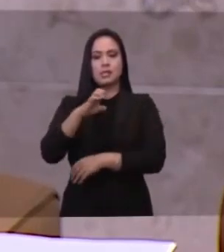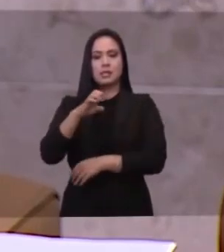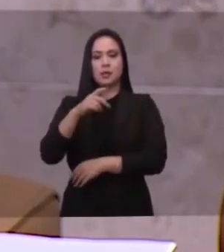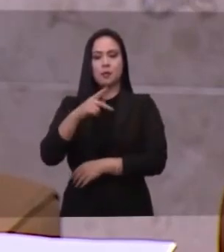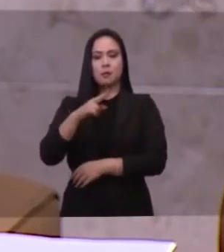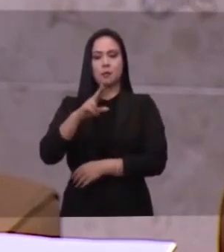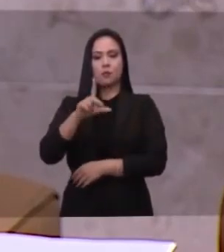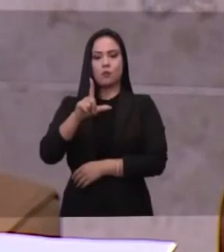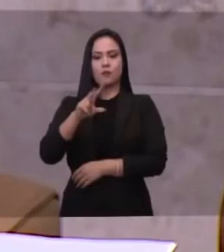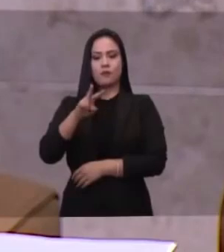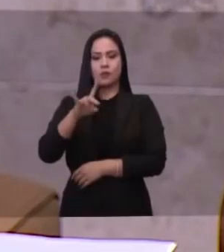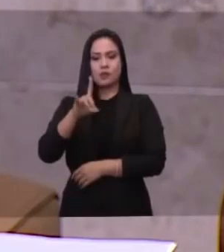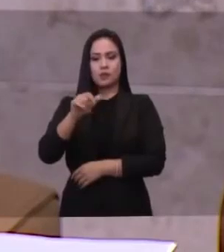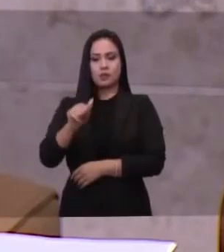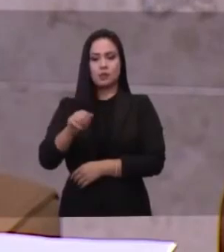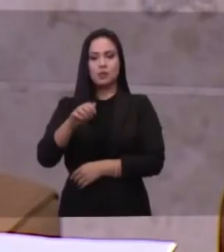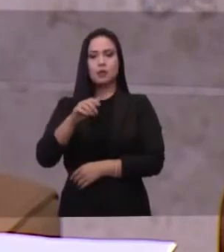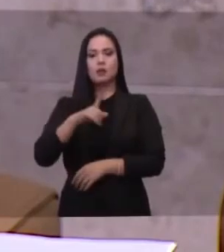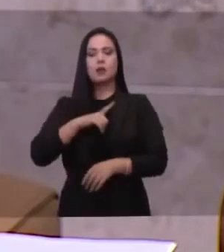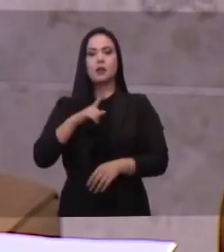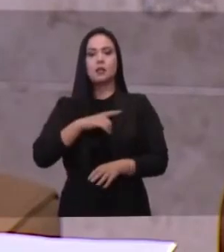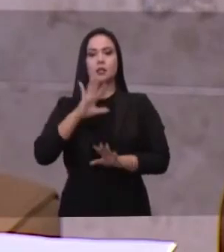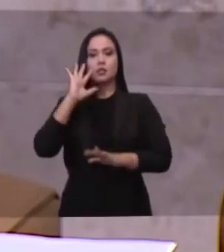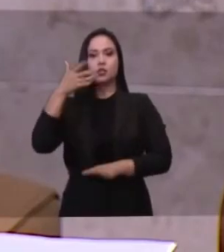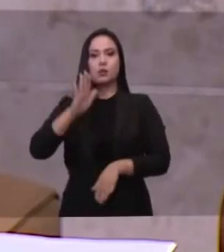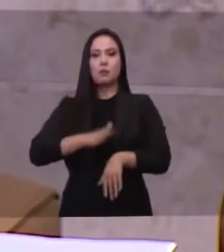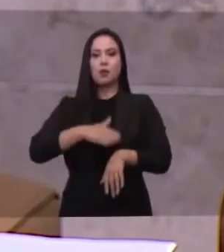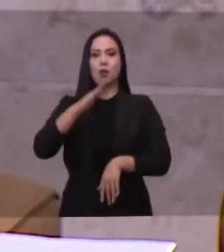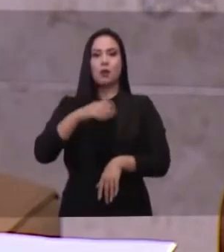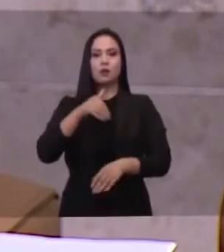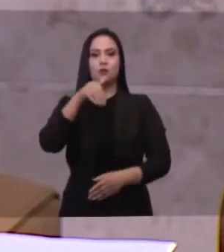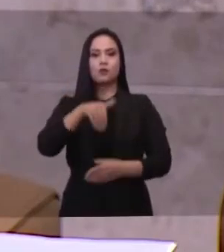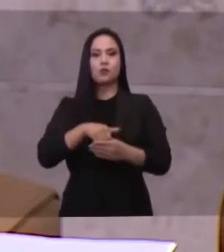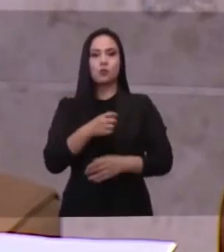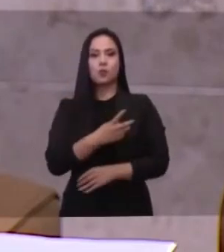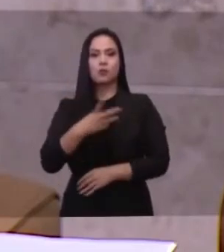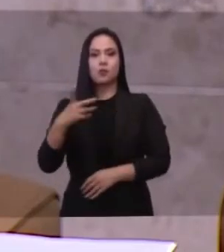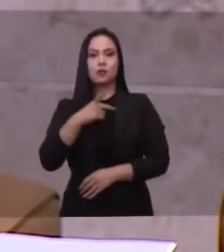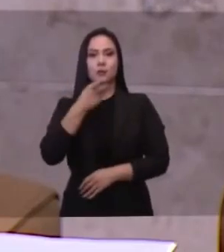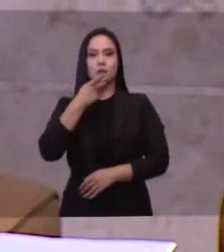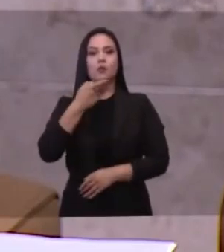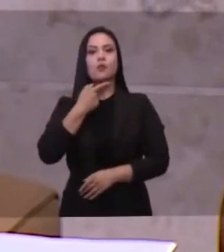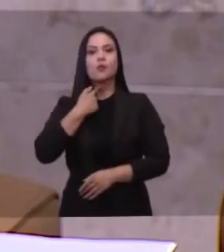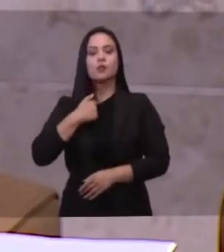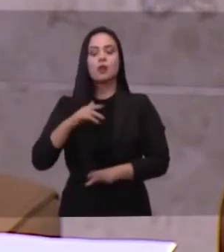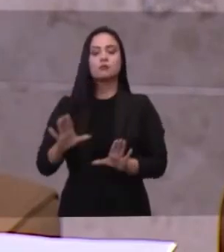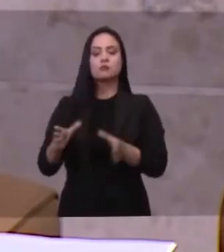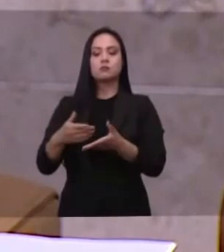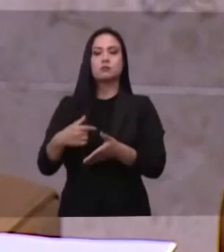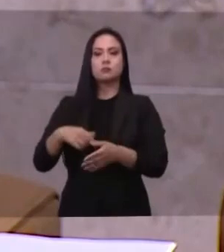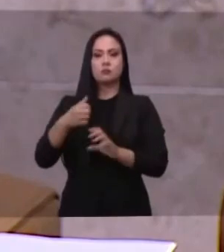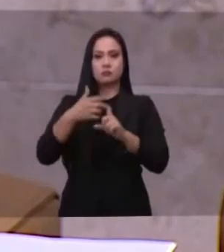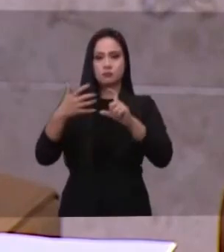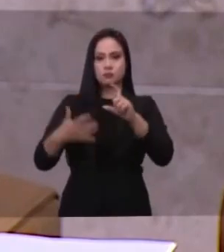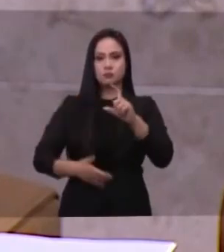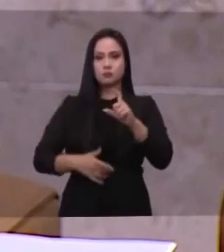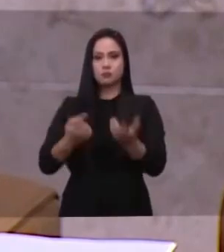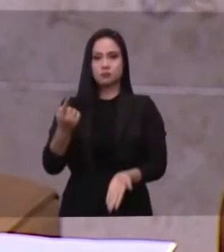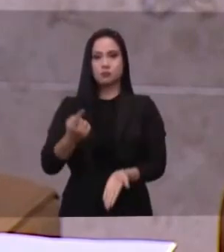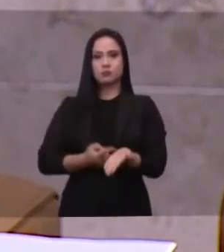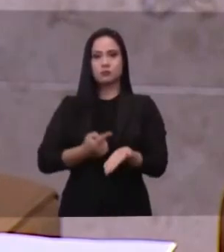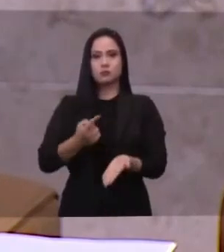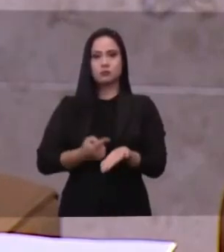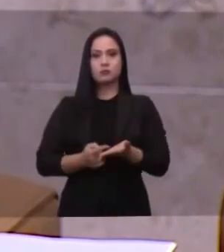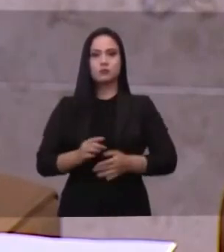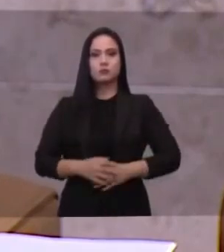Pertence, decidiu, por maioria de votos, que a manifestação de vontade da parte na cláusula